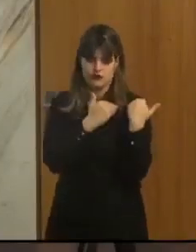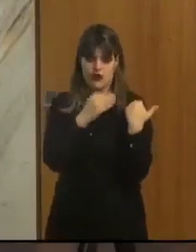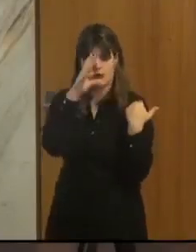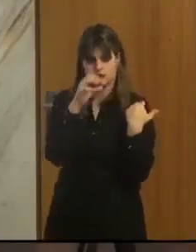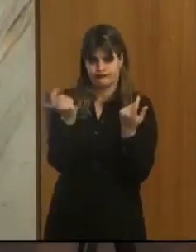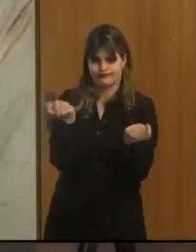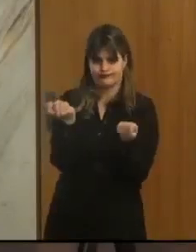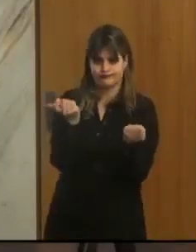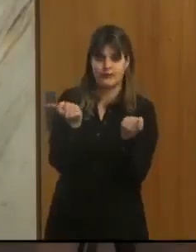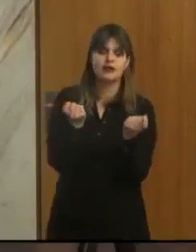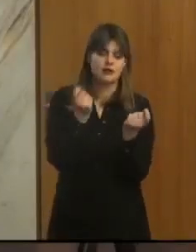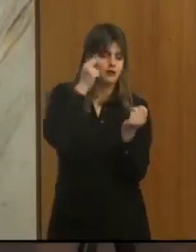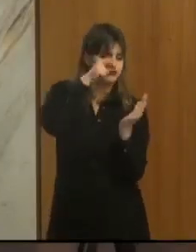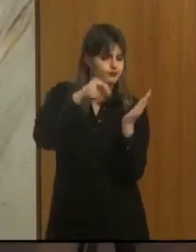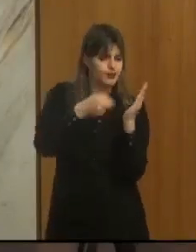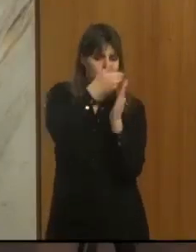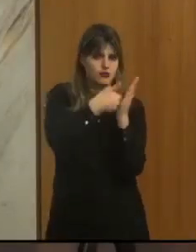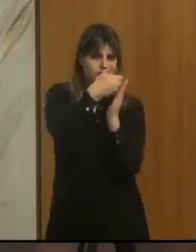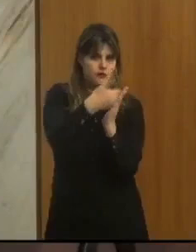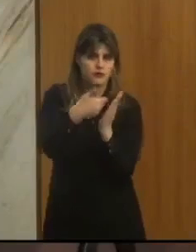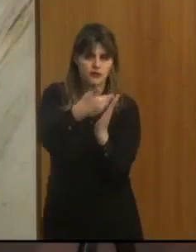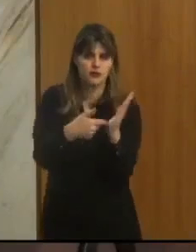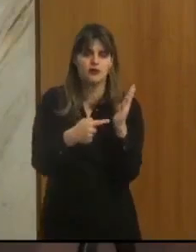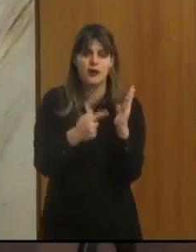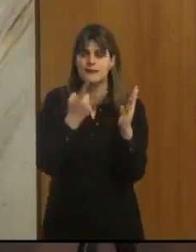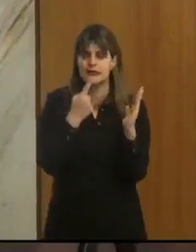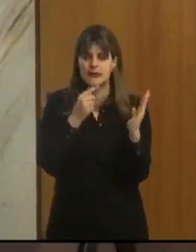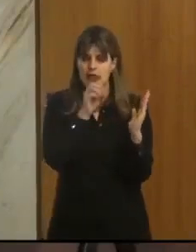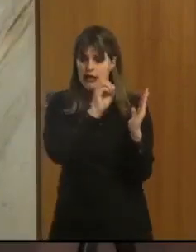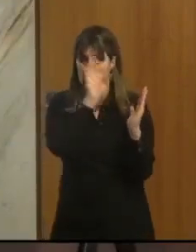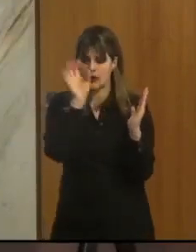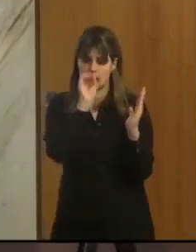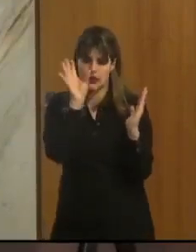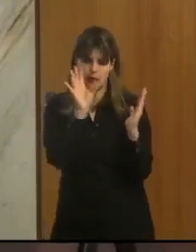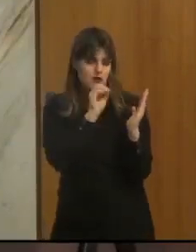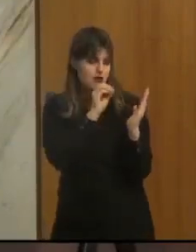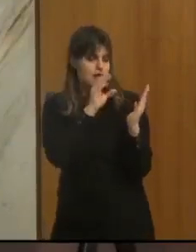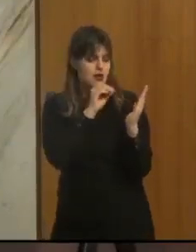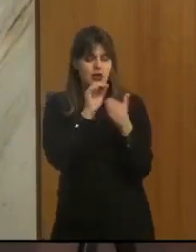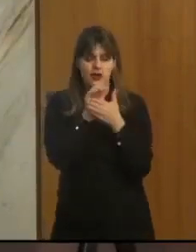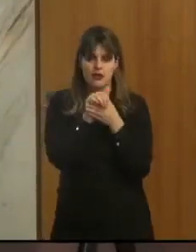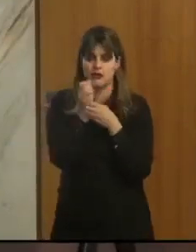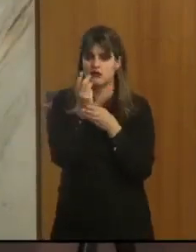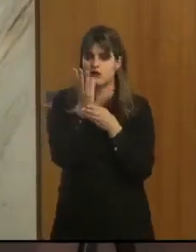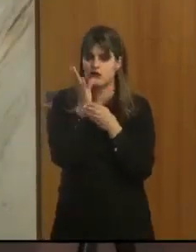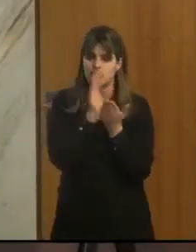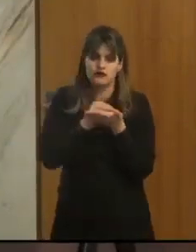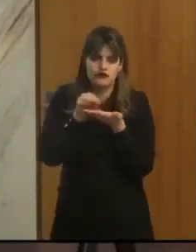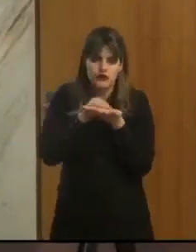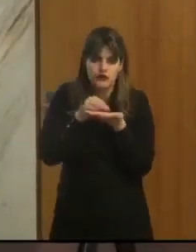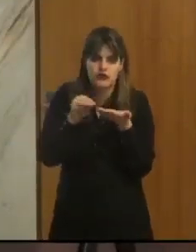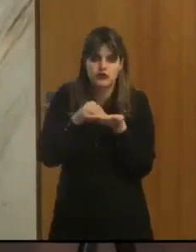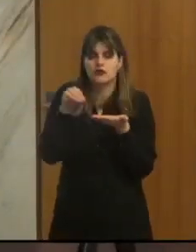através da leitura da chancelaria, do monumento a Ericina, nós percebemos que há várias cartas que são escritas sobre